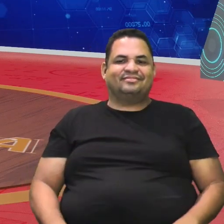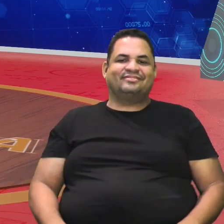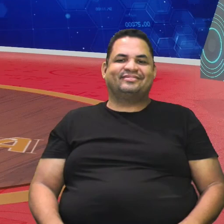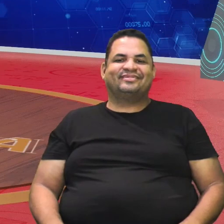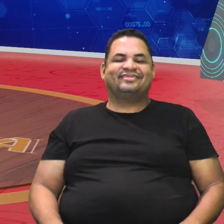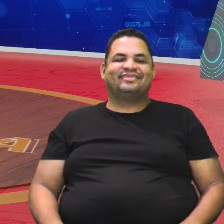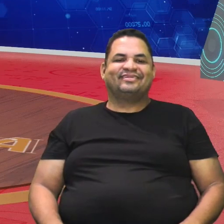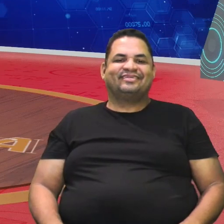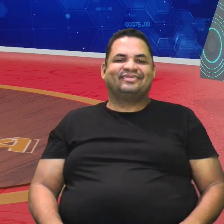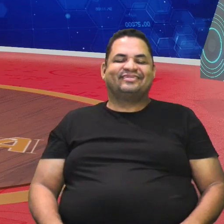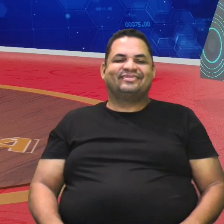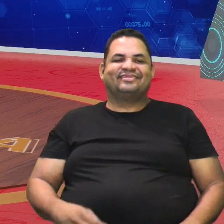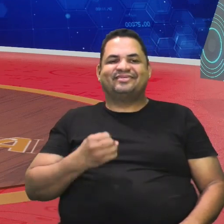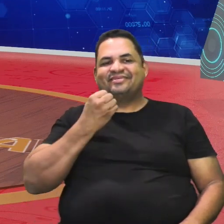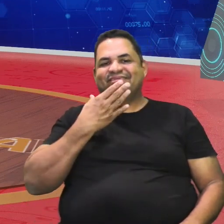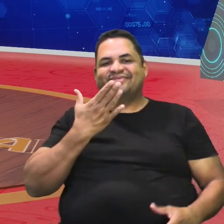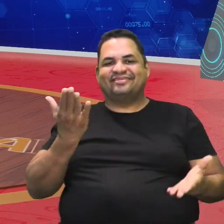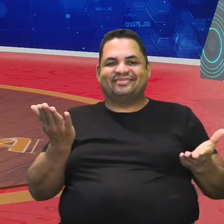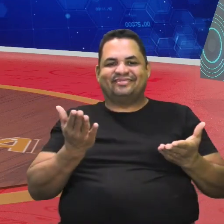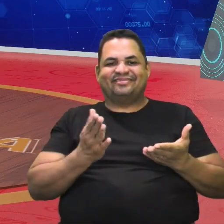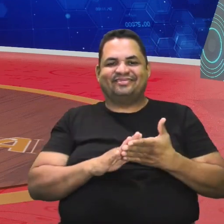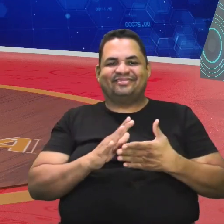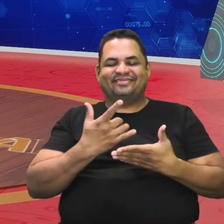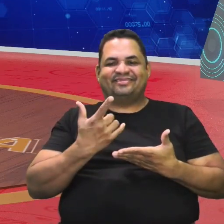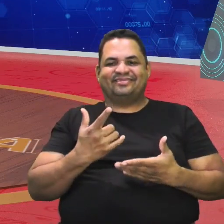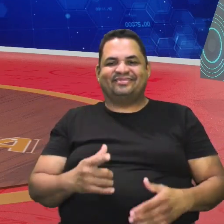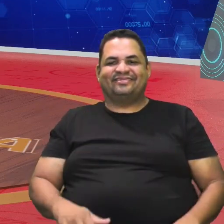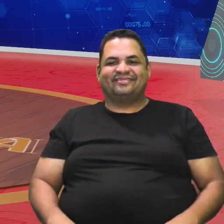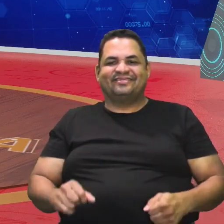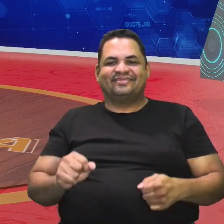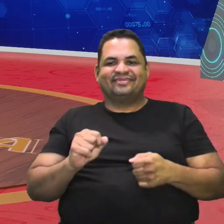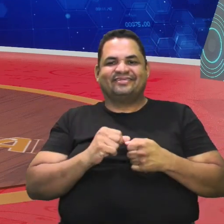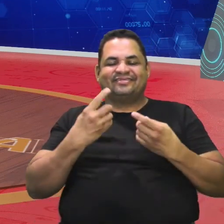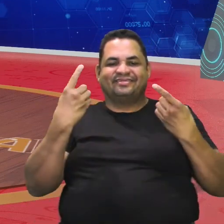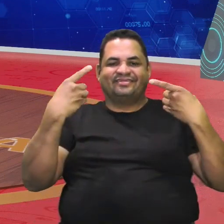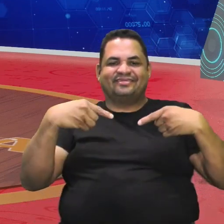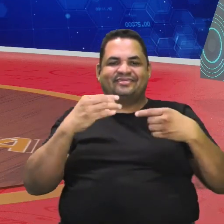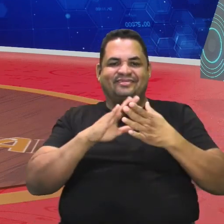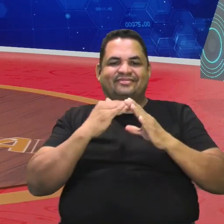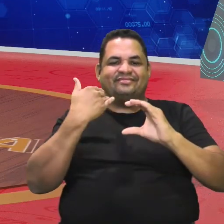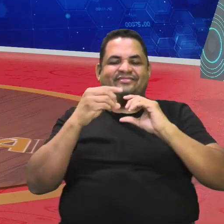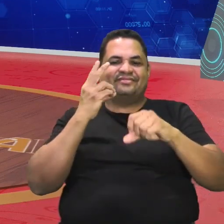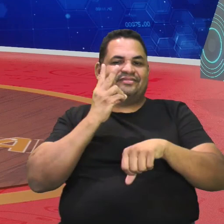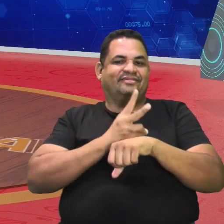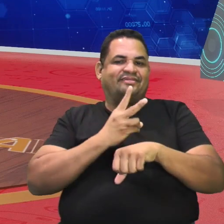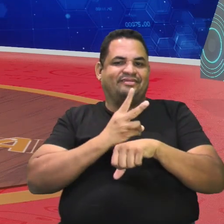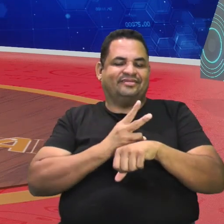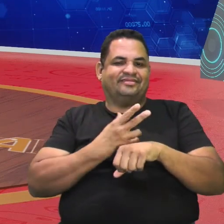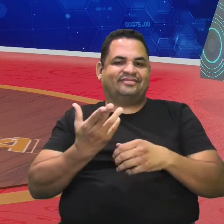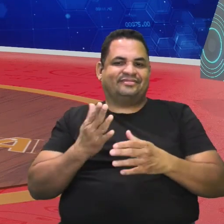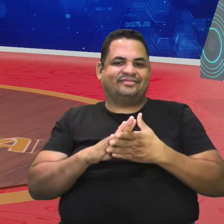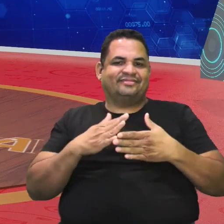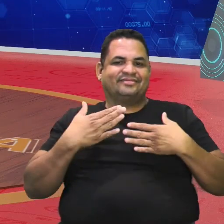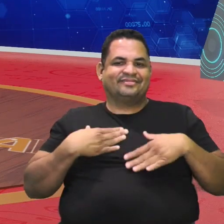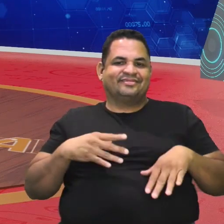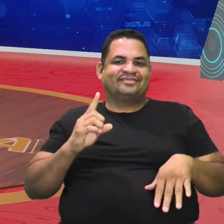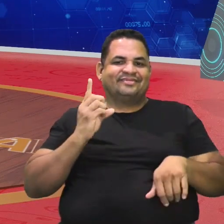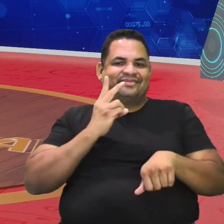para o outro. Tudo bem, né? Aqui a gente está para aprender. Vamos fazer o desafio. Manda um vídeo aí, galera. Próxima... Não,